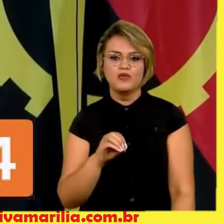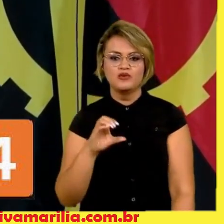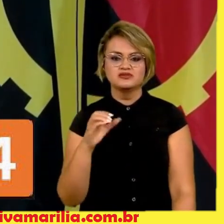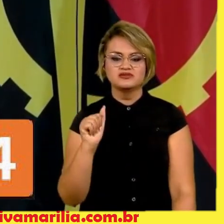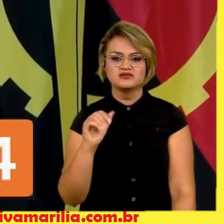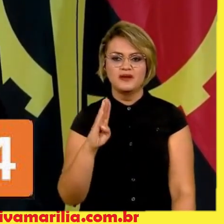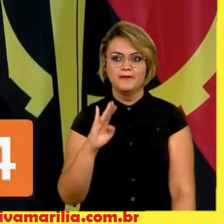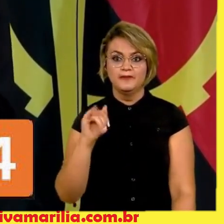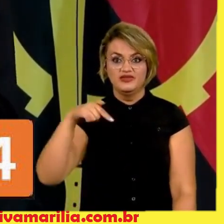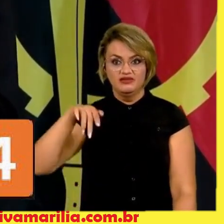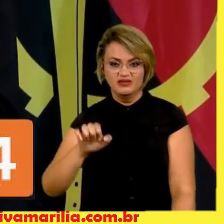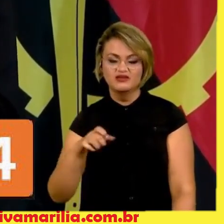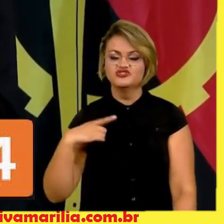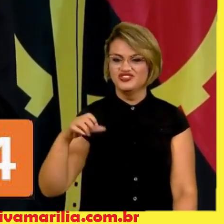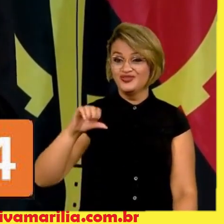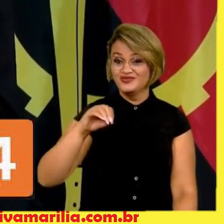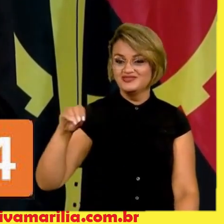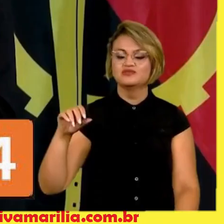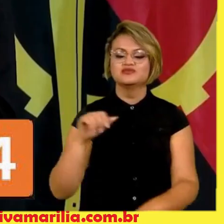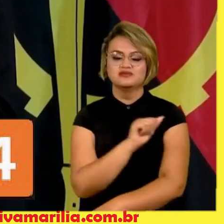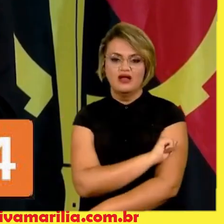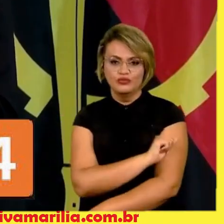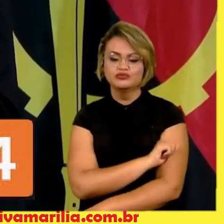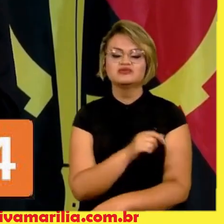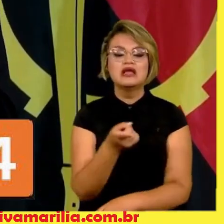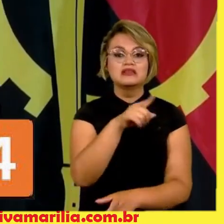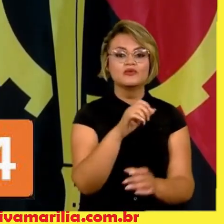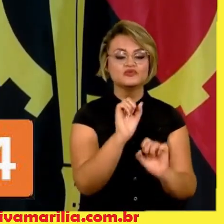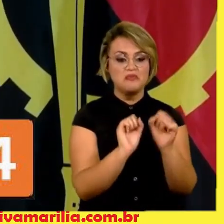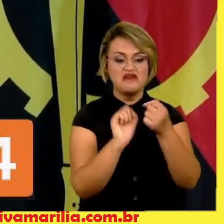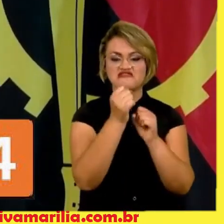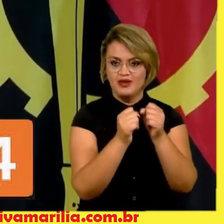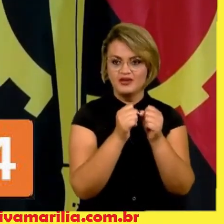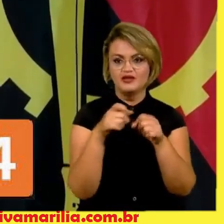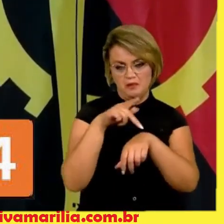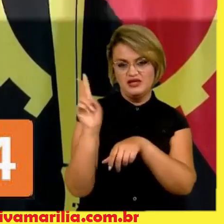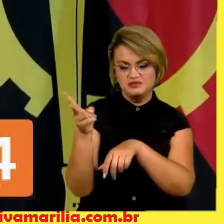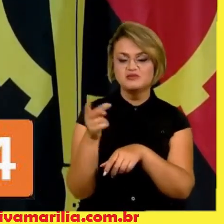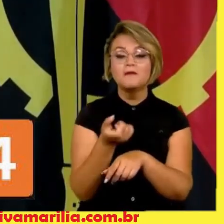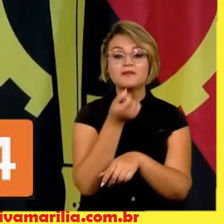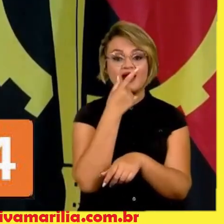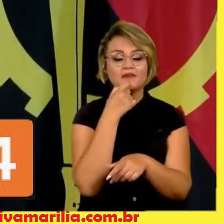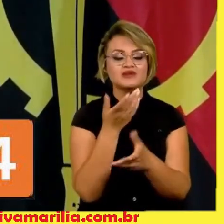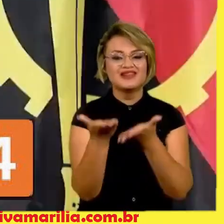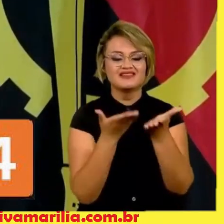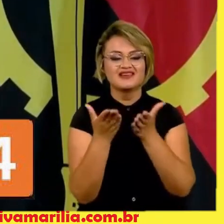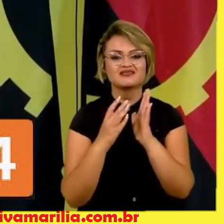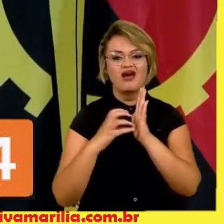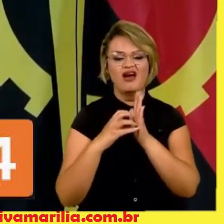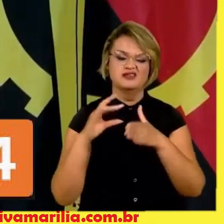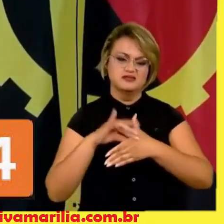alunos. Foi por isso que nós fizemos uma fábrica de antirretrovirais de Moçambique para produzir remédio para combater a AIDS em toda a